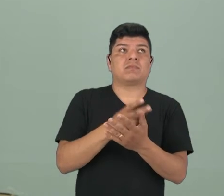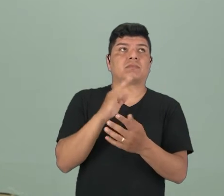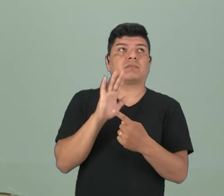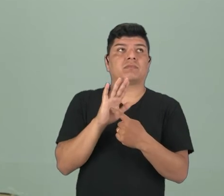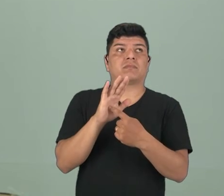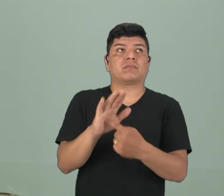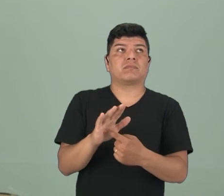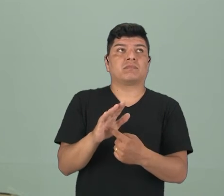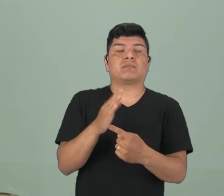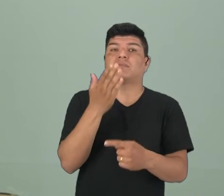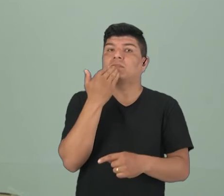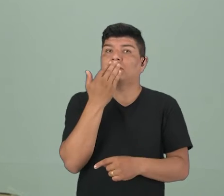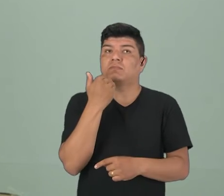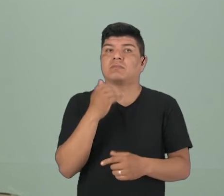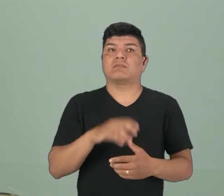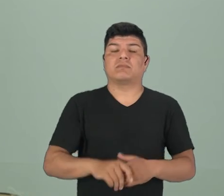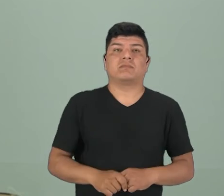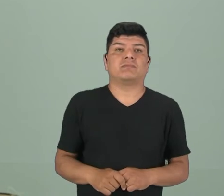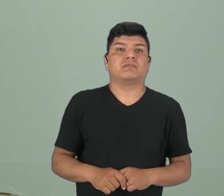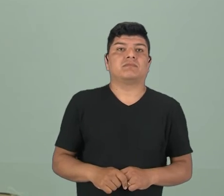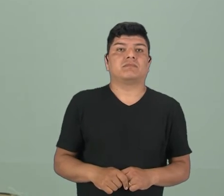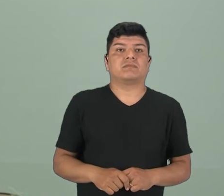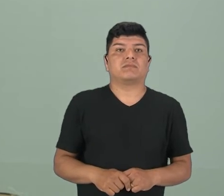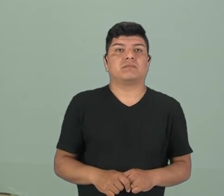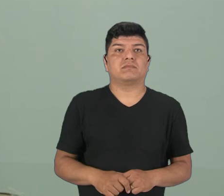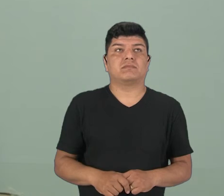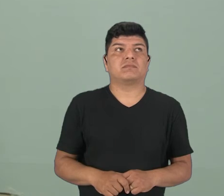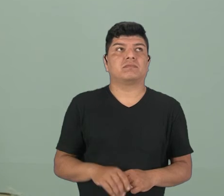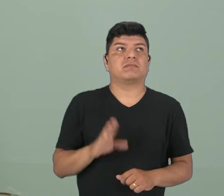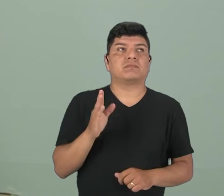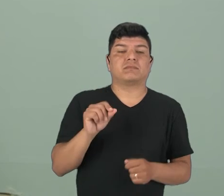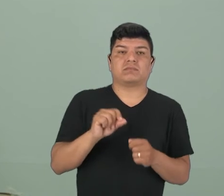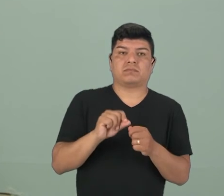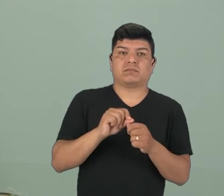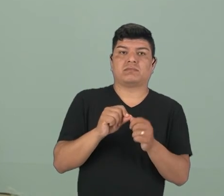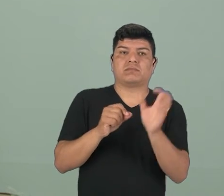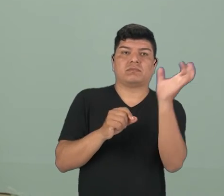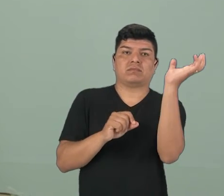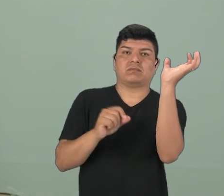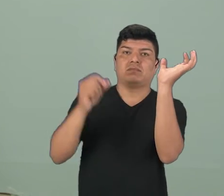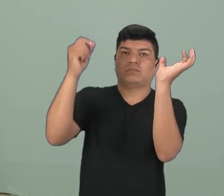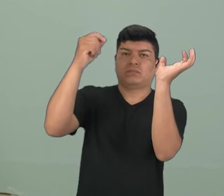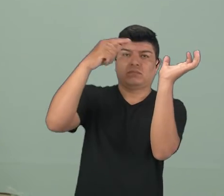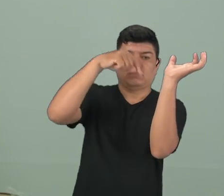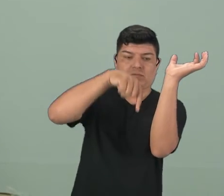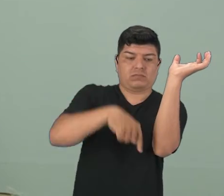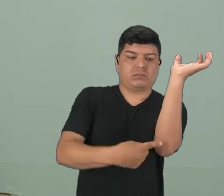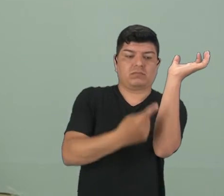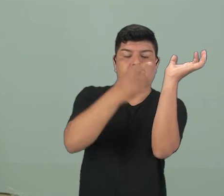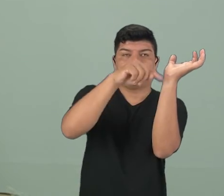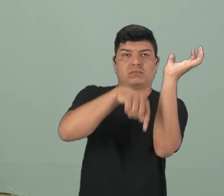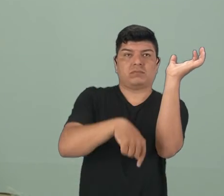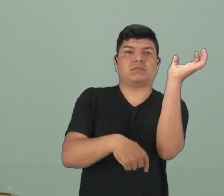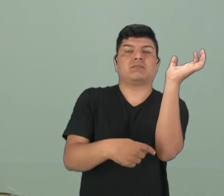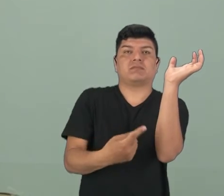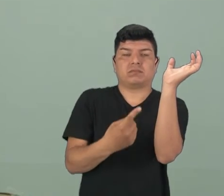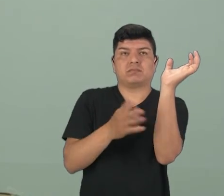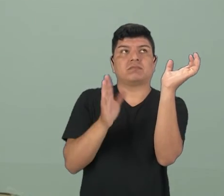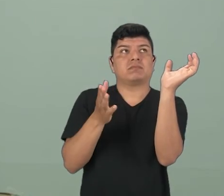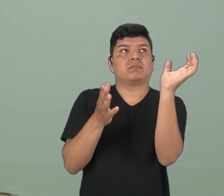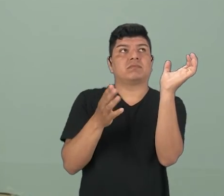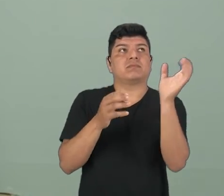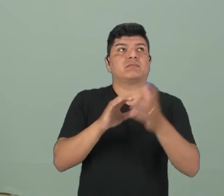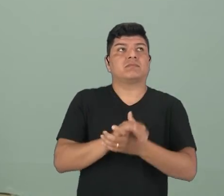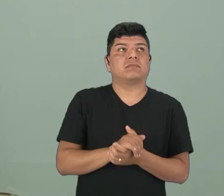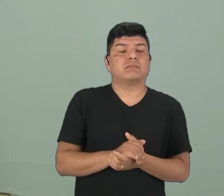elemento consumidor, né? Que já realizou a fotossíntese aqui, como a gente já viu na aula anterior. Esse